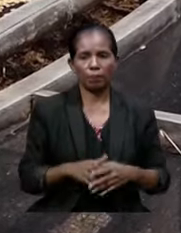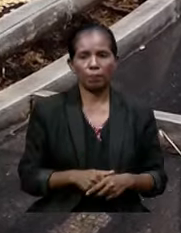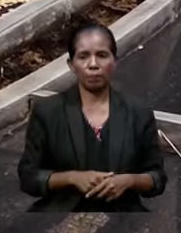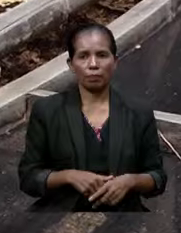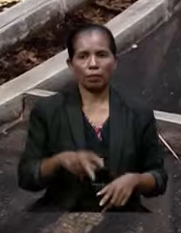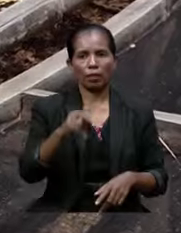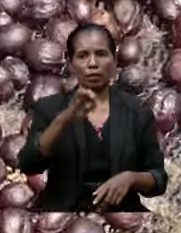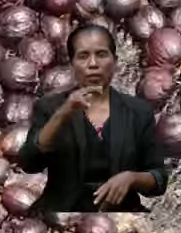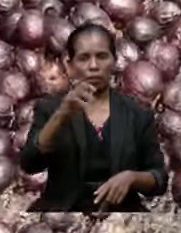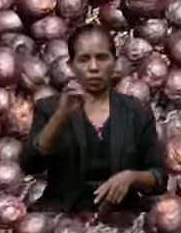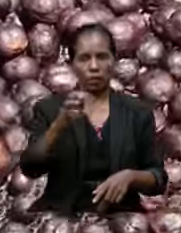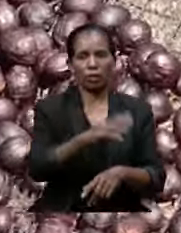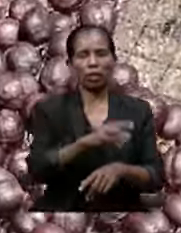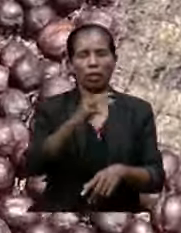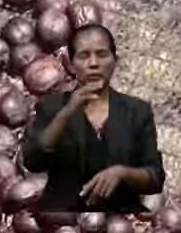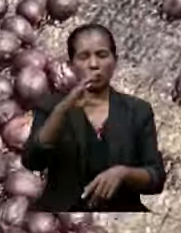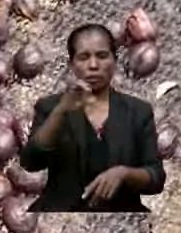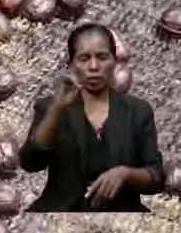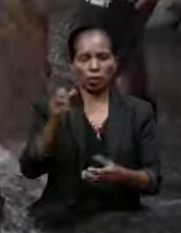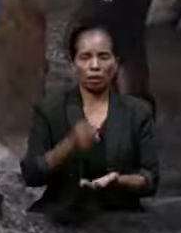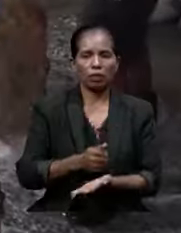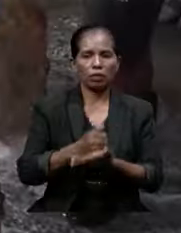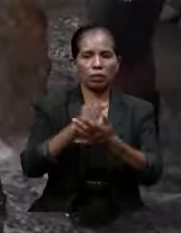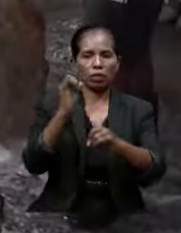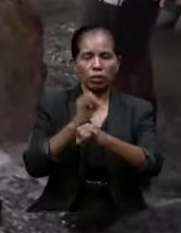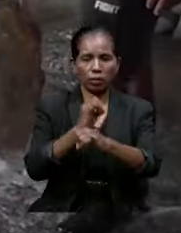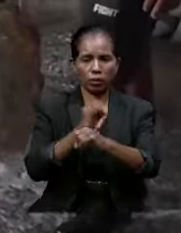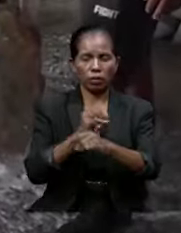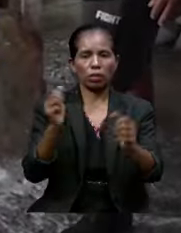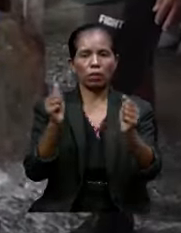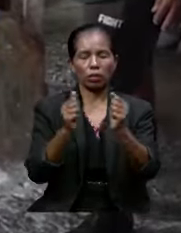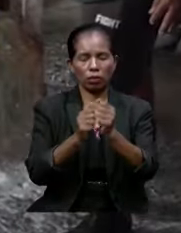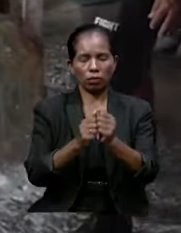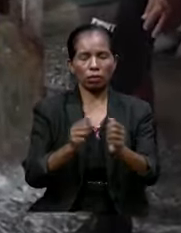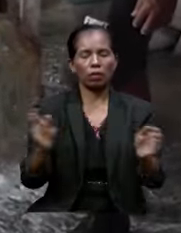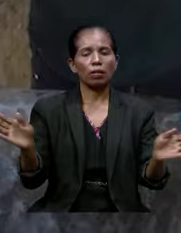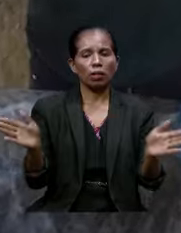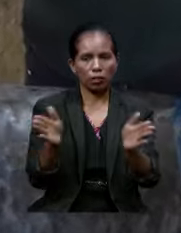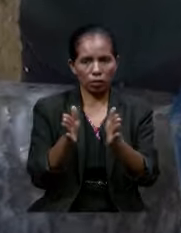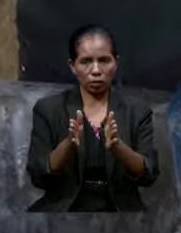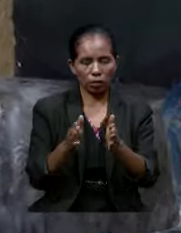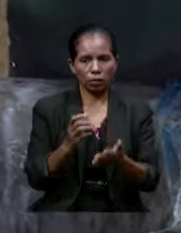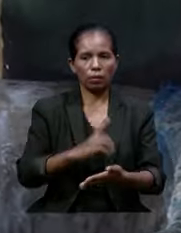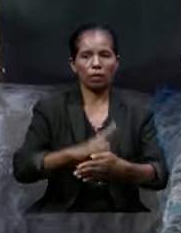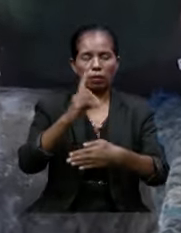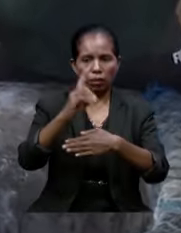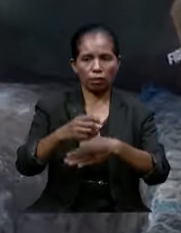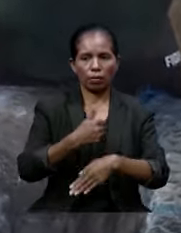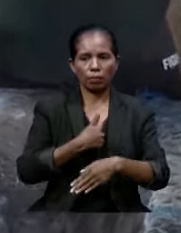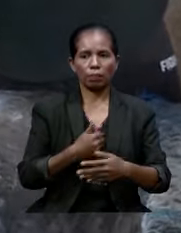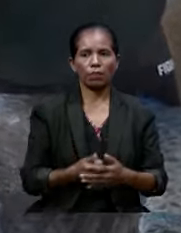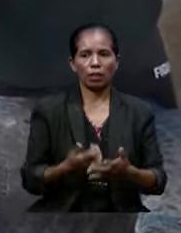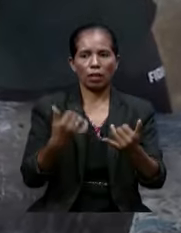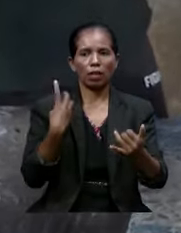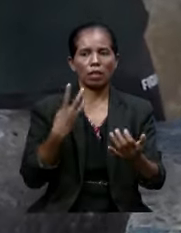Pereira teten durante ne MCI apoyona industri nebe ho skala kik ho di bele desenvolvean. Ida nema